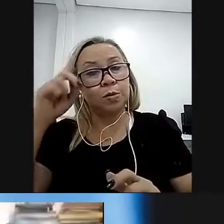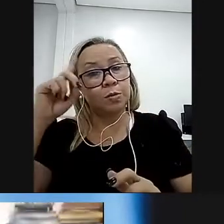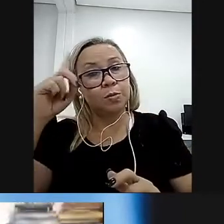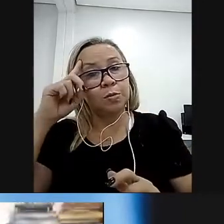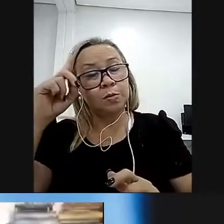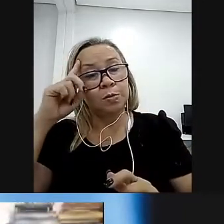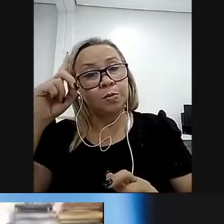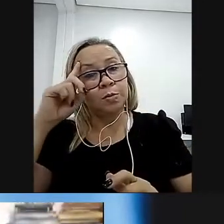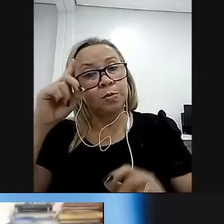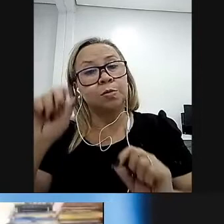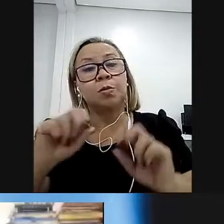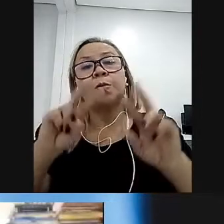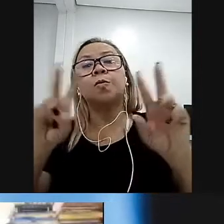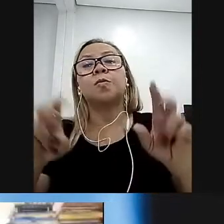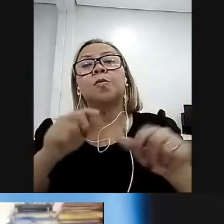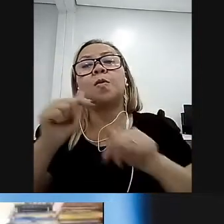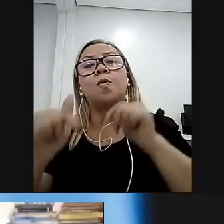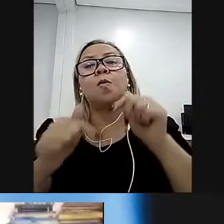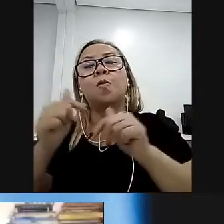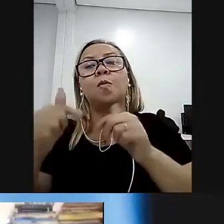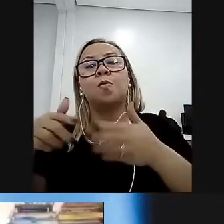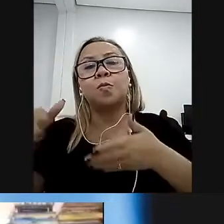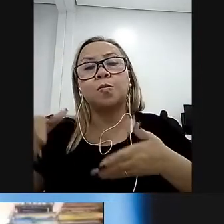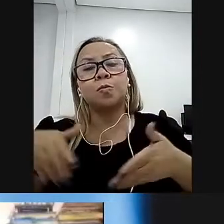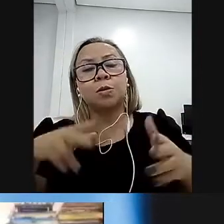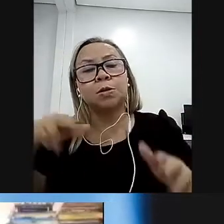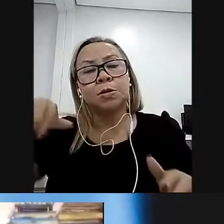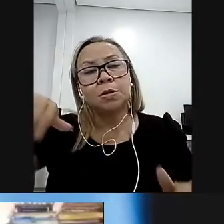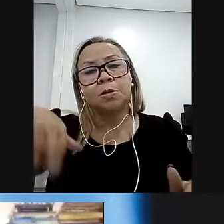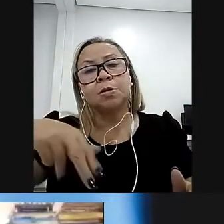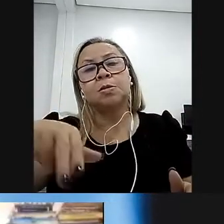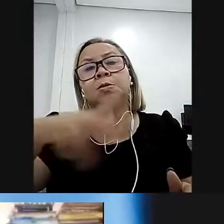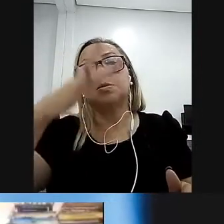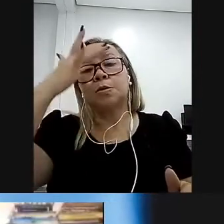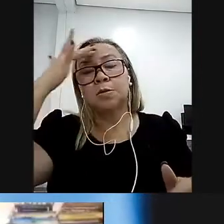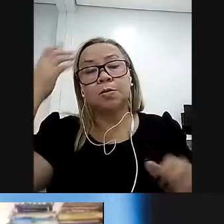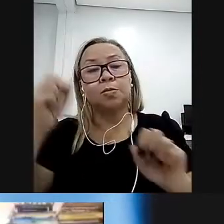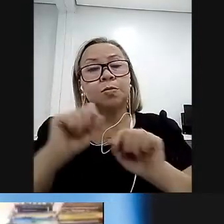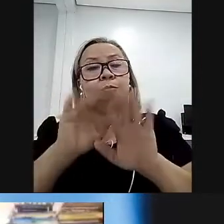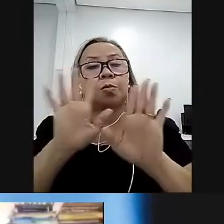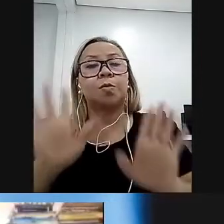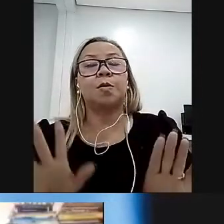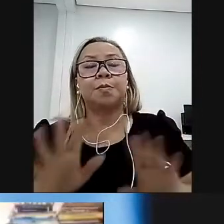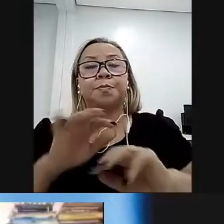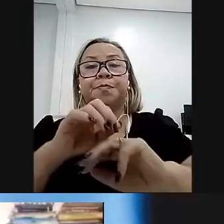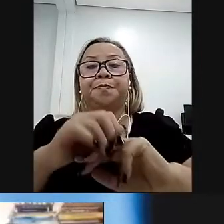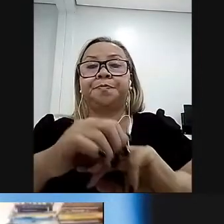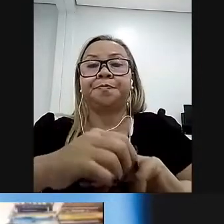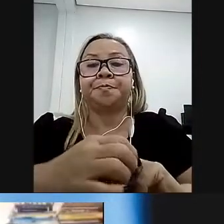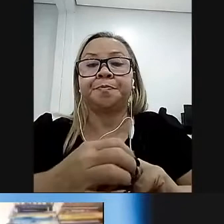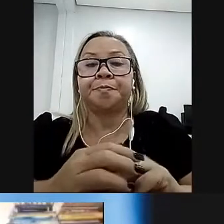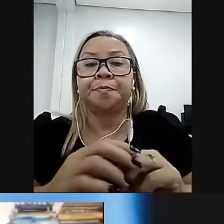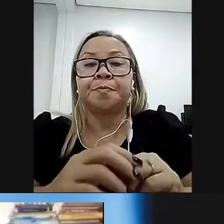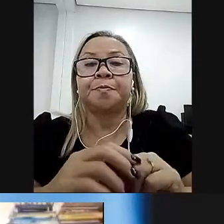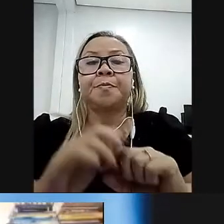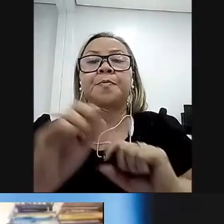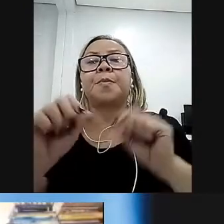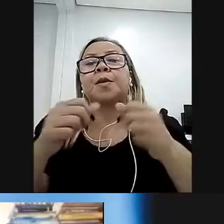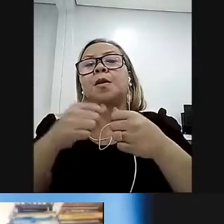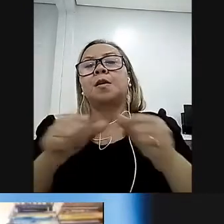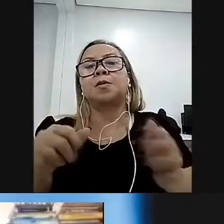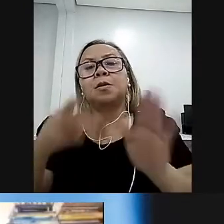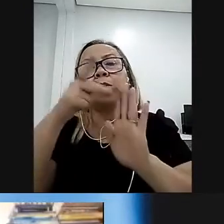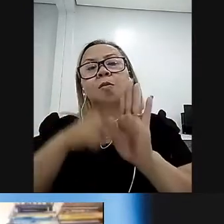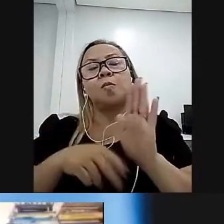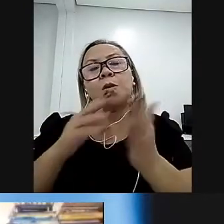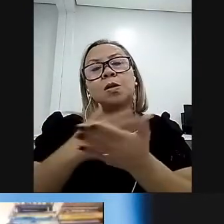No caso, o trajeto das pessoas aí ficou bem claro, né? Que estava no plano inicial da cidade,